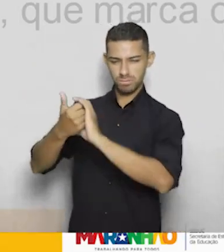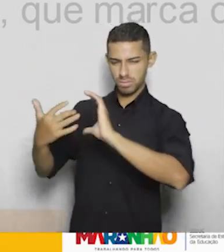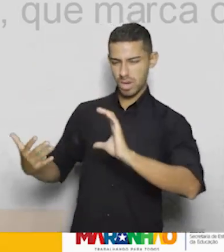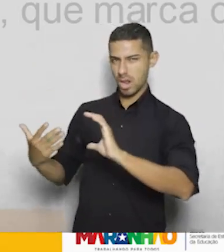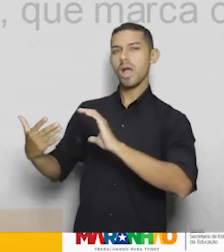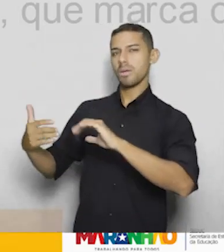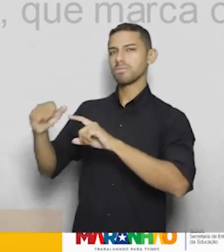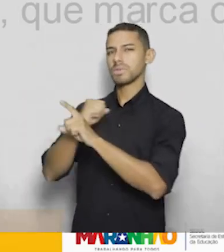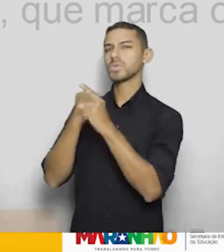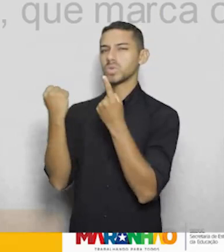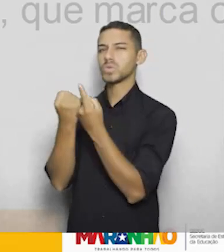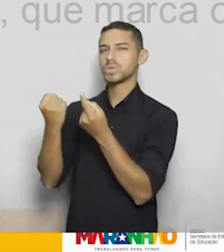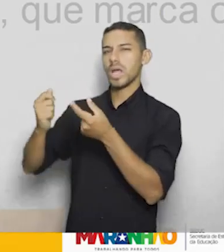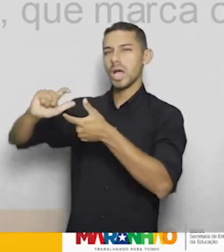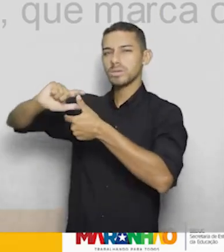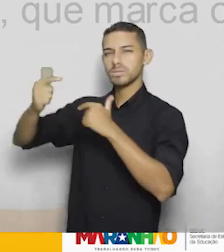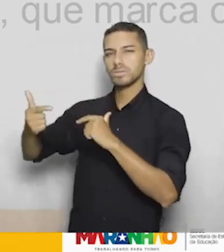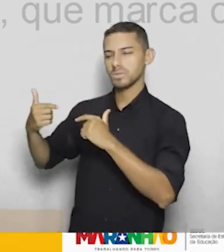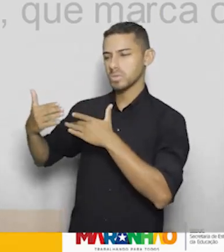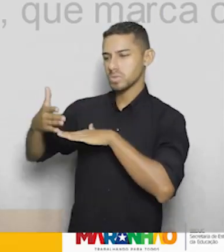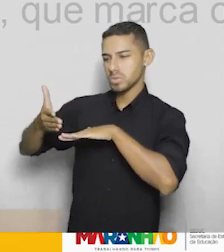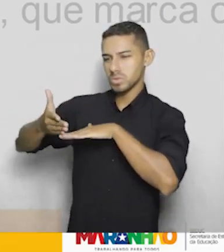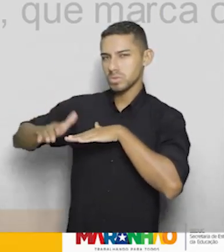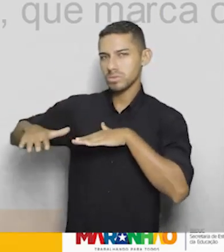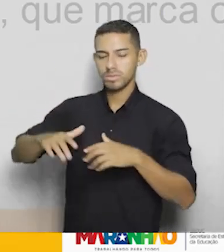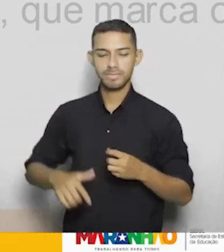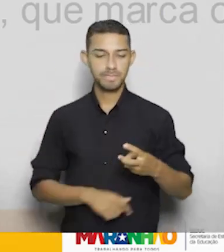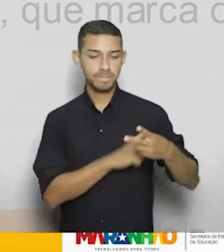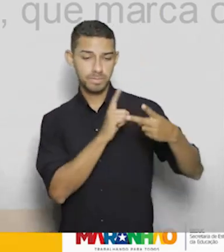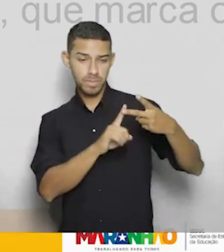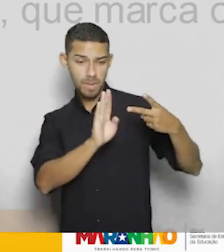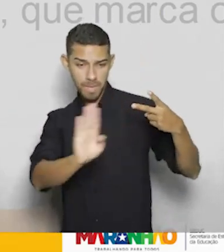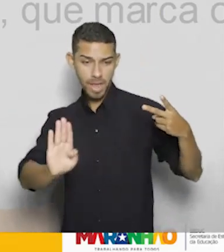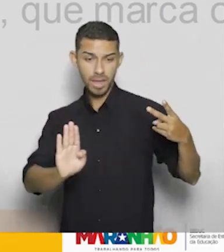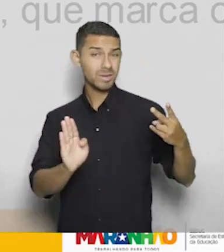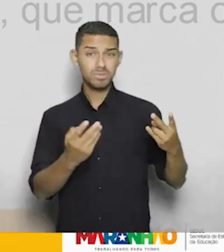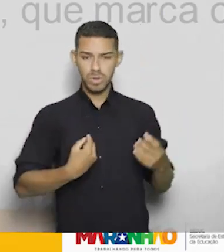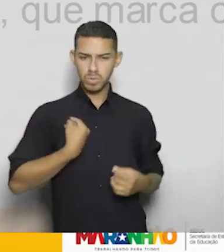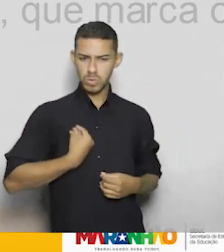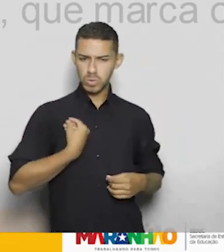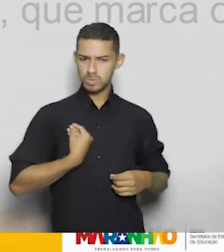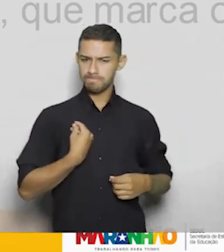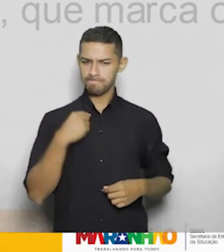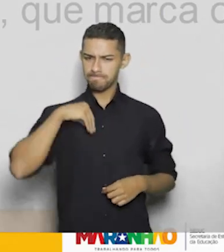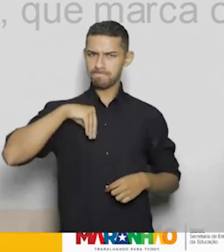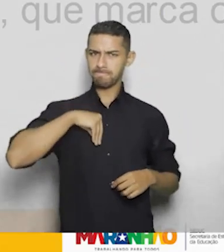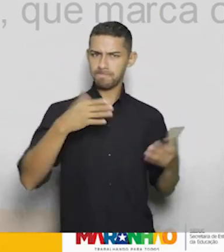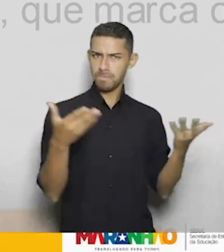contemporânea, busca de estabilidade financeira e emocional que marca o mundo atual,